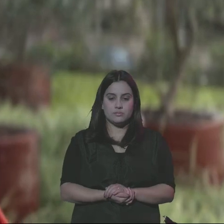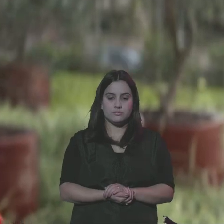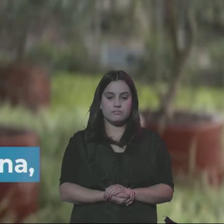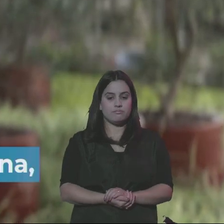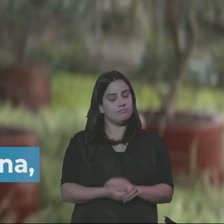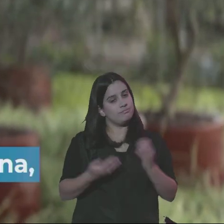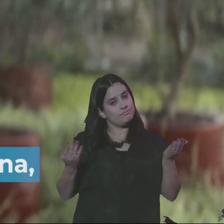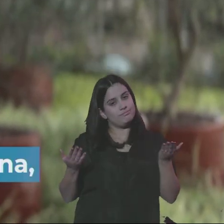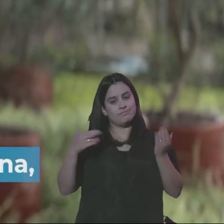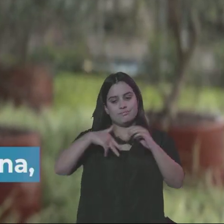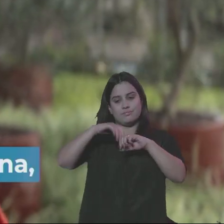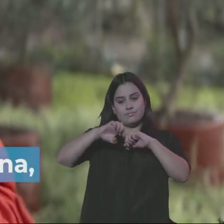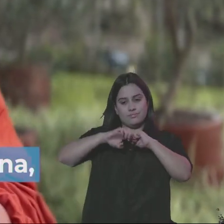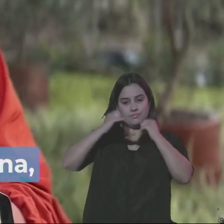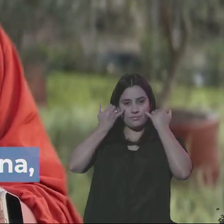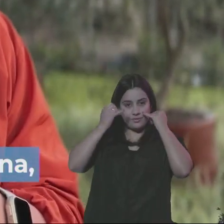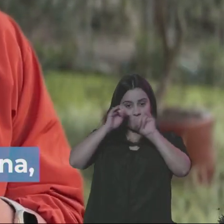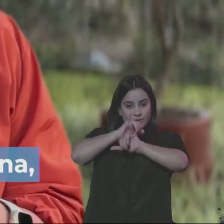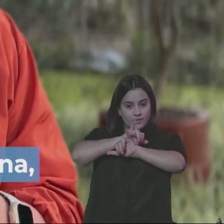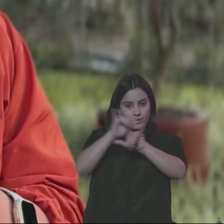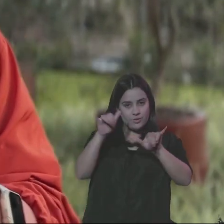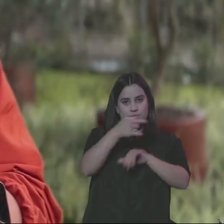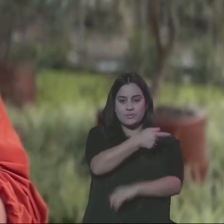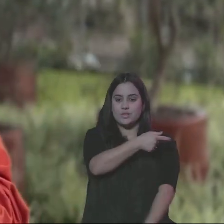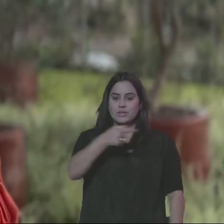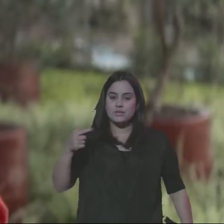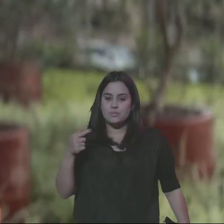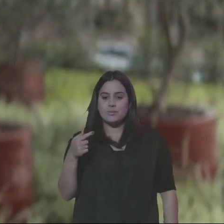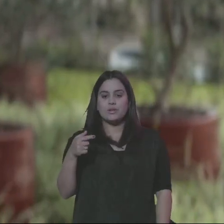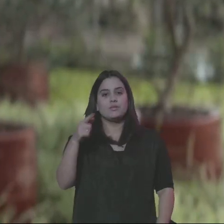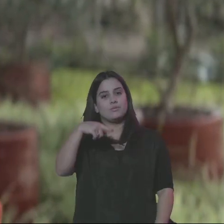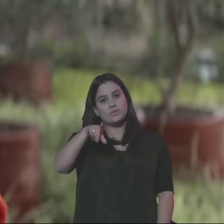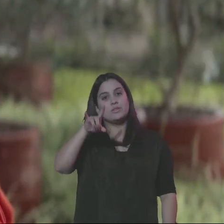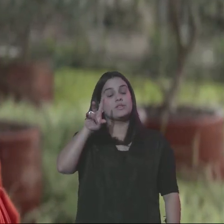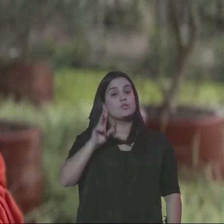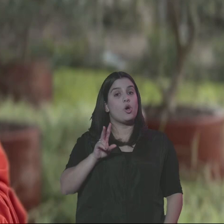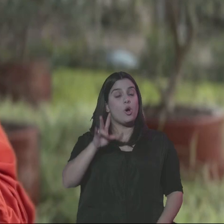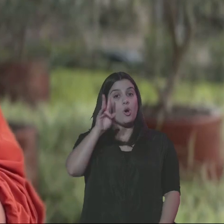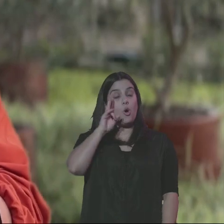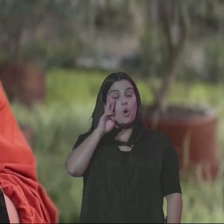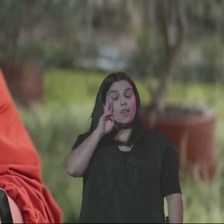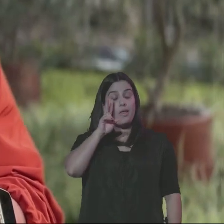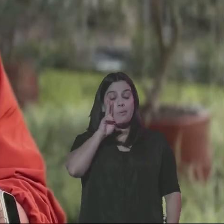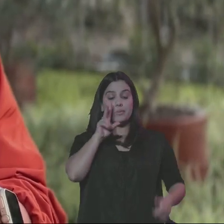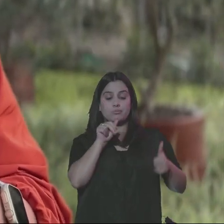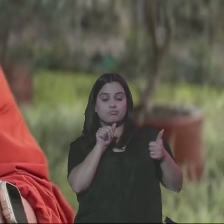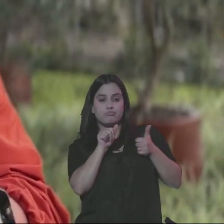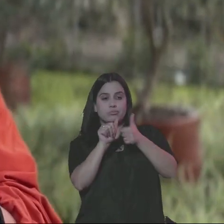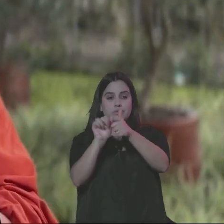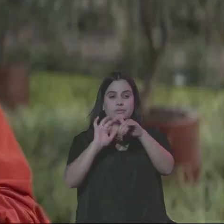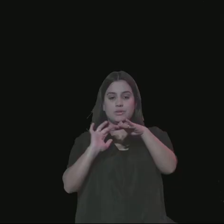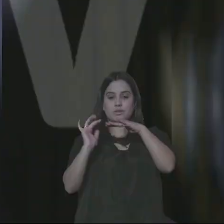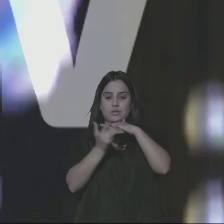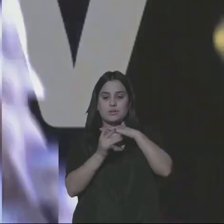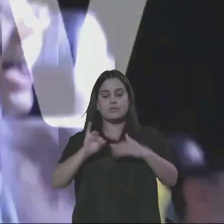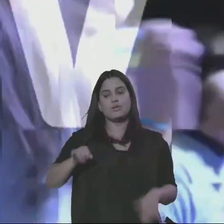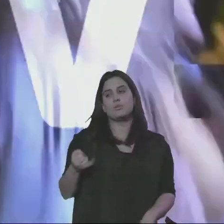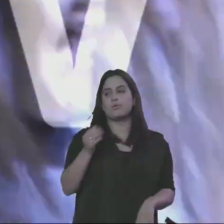Isso aí, galera. Esses foram os nossos avisos dessa semana. Não esqueça de seguir a gente nas nossas redes sociais e aproveita o culto. Deus abençoe,